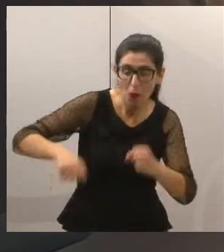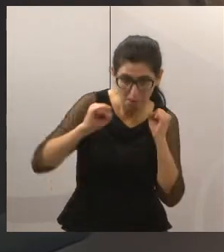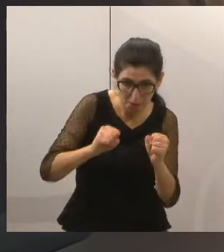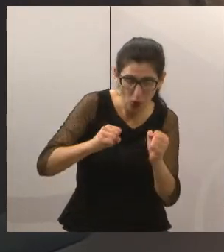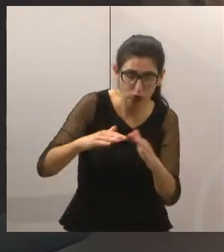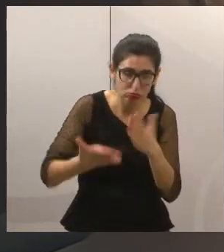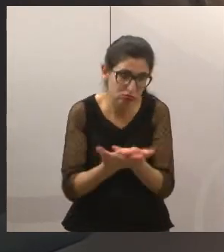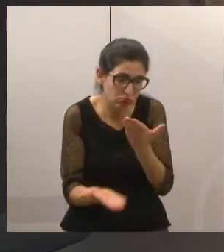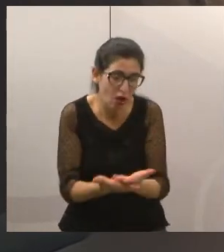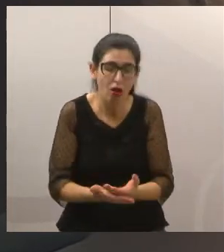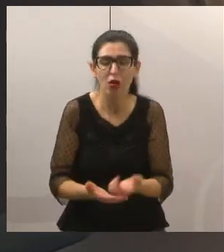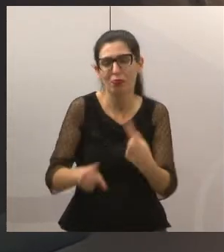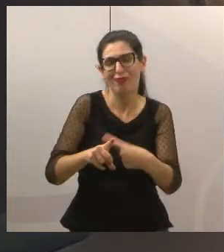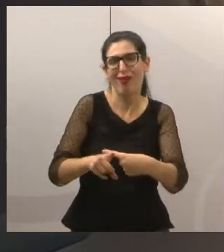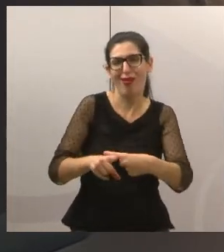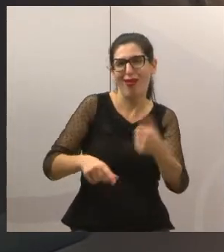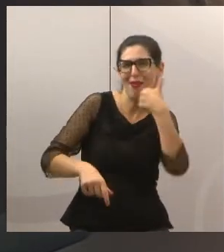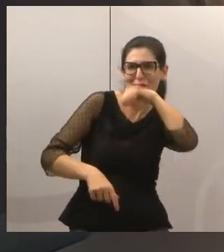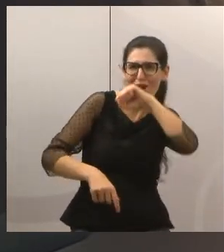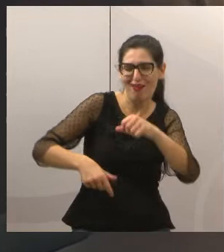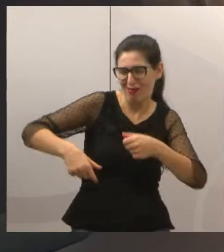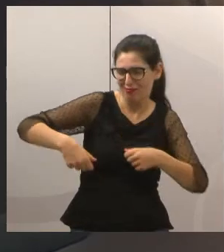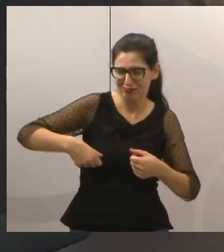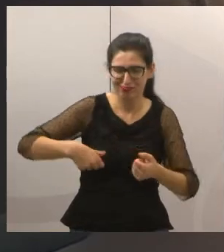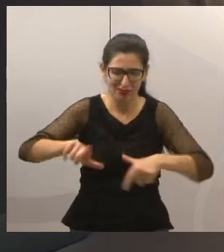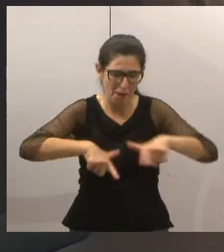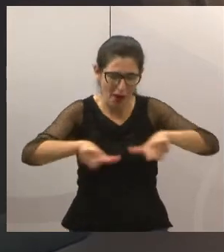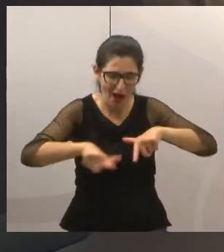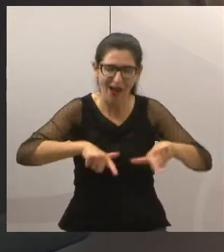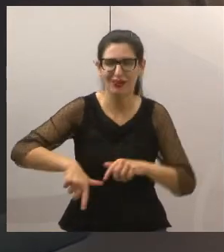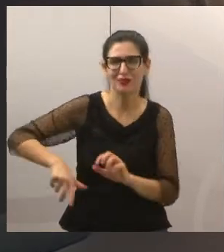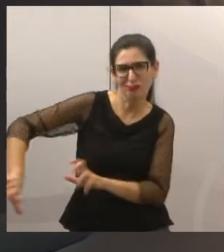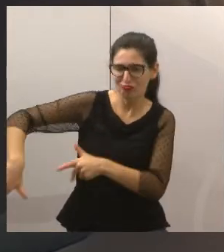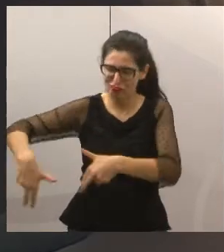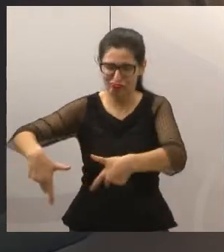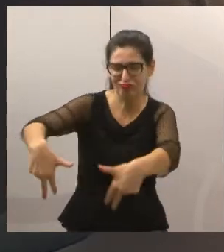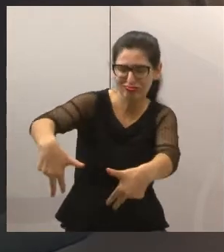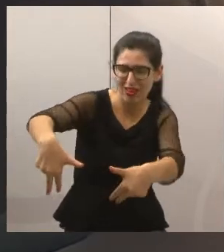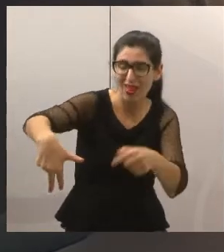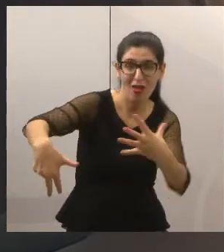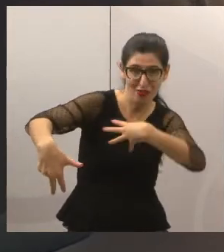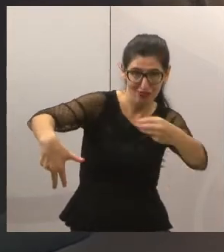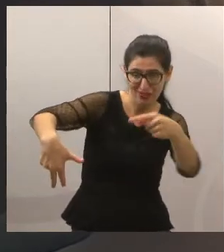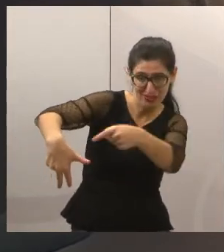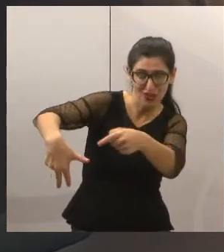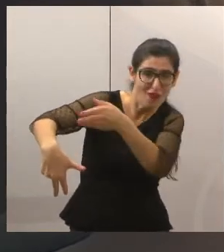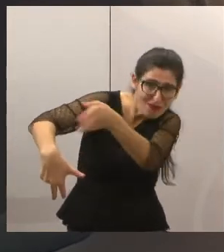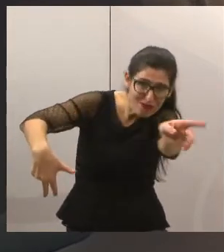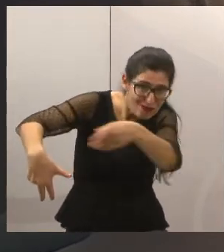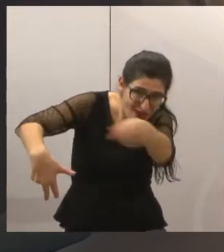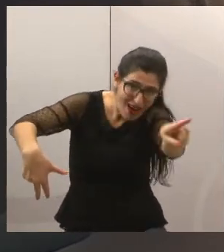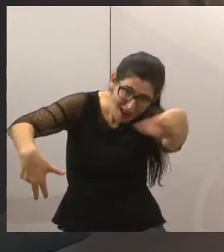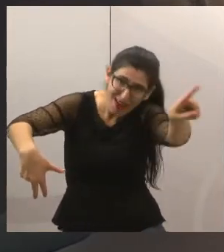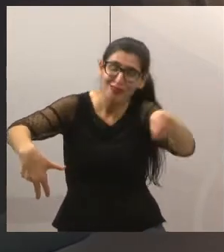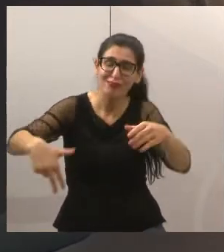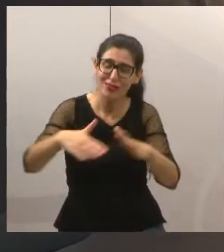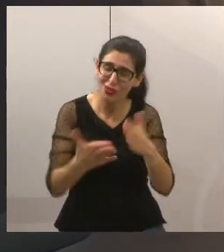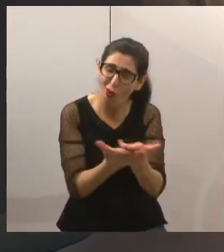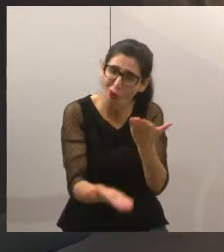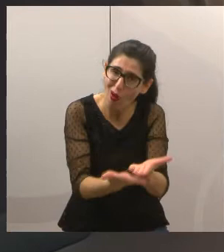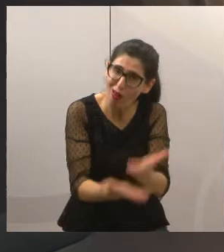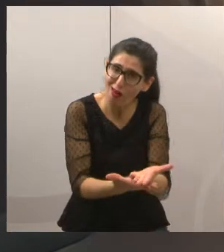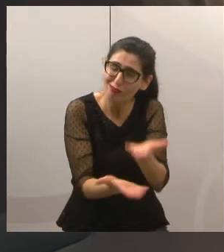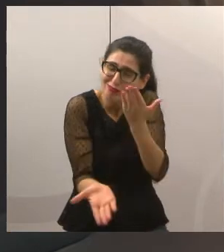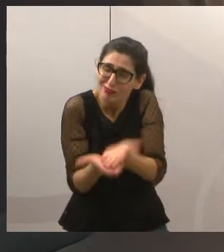essas crianças? Então, a gente fica muito satisfeito, e já vou agradecer já prefeitos, vereadores aqui, que